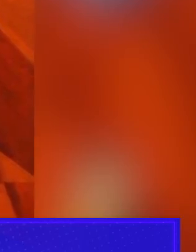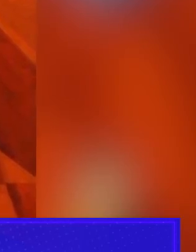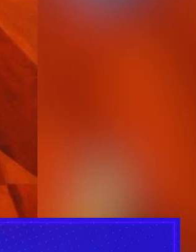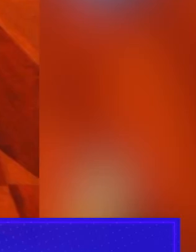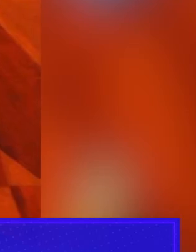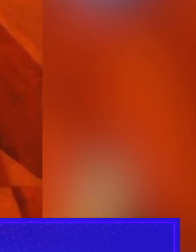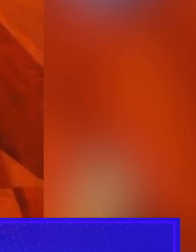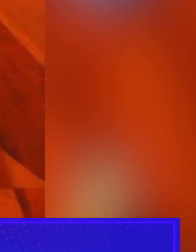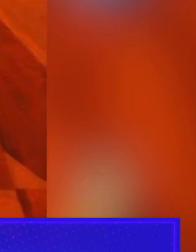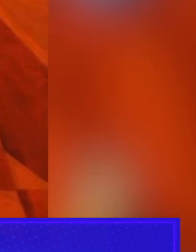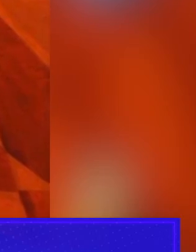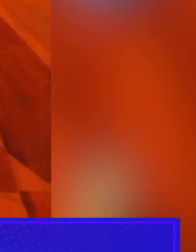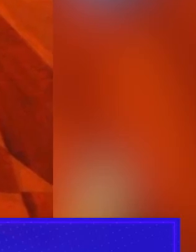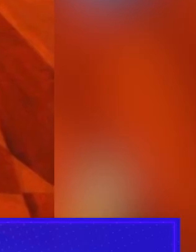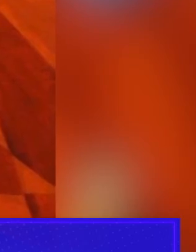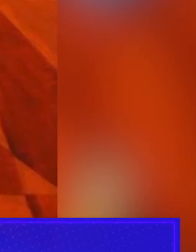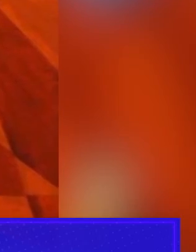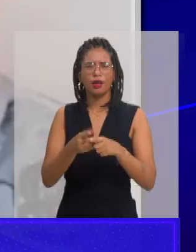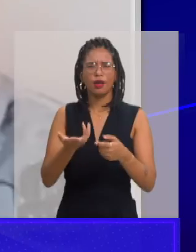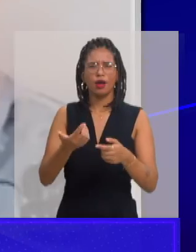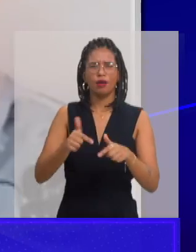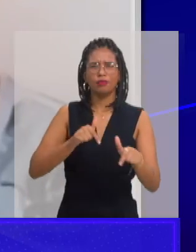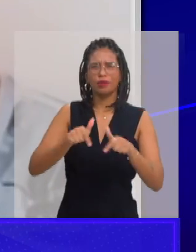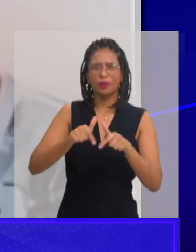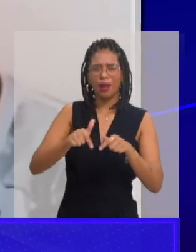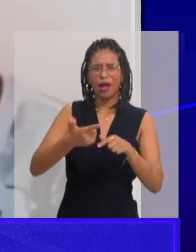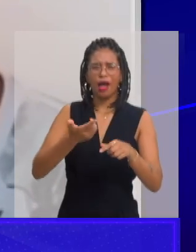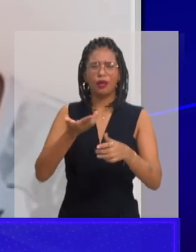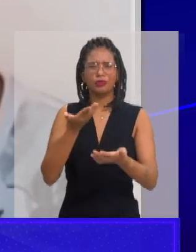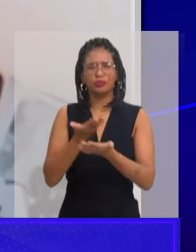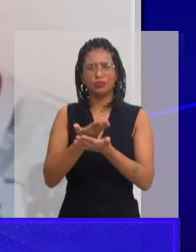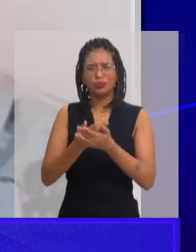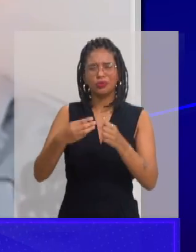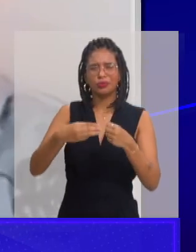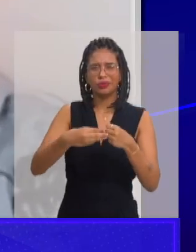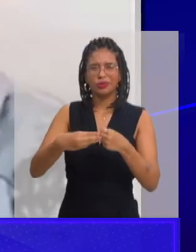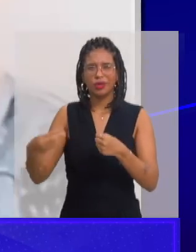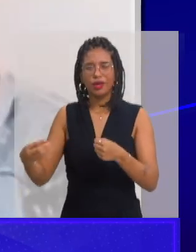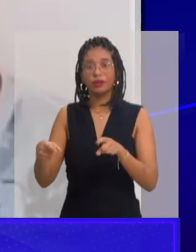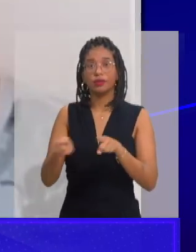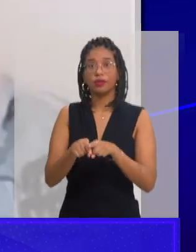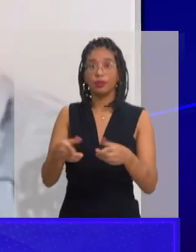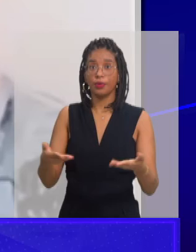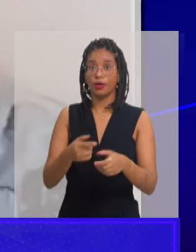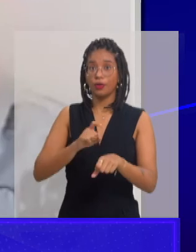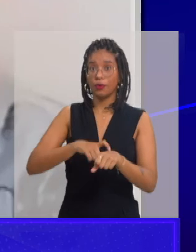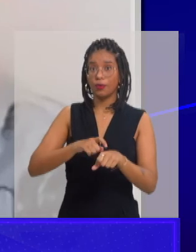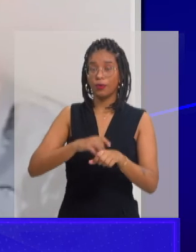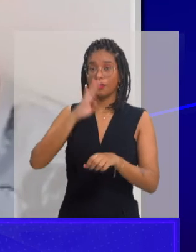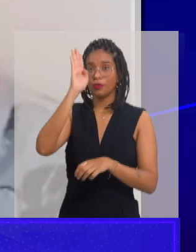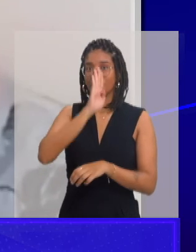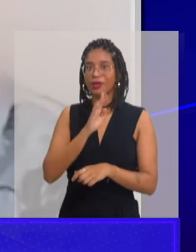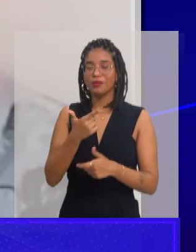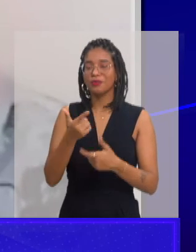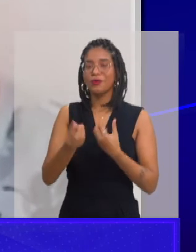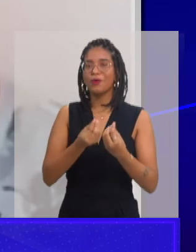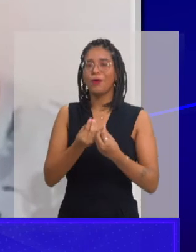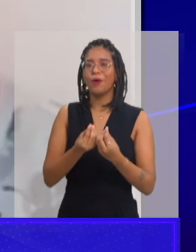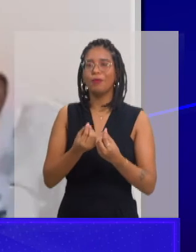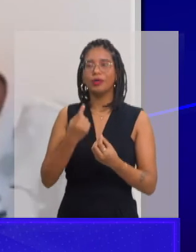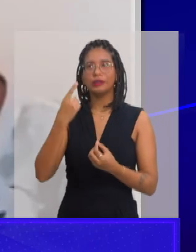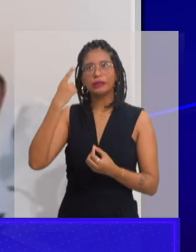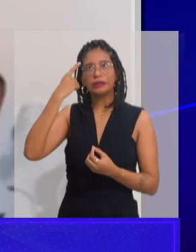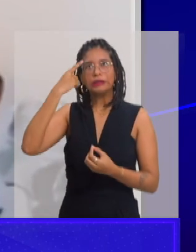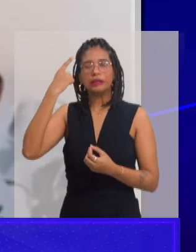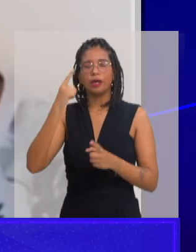travado nisso. Acho que tem também a minha correria com mestrado, com a pesquisa, e o momento brasileiro não me ajuda a criar, eu não